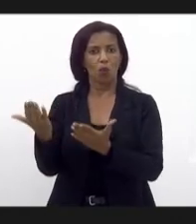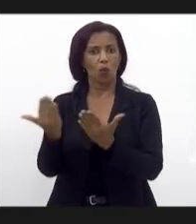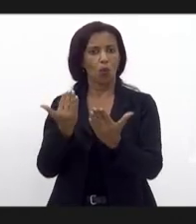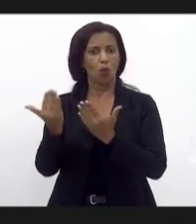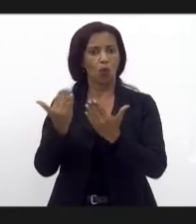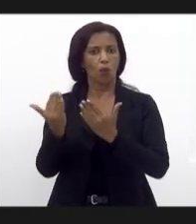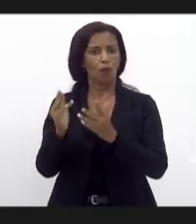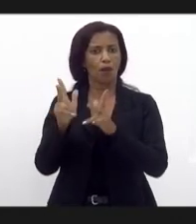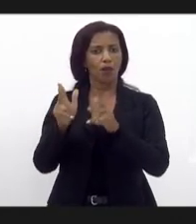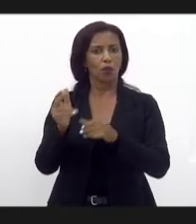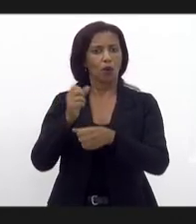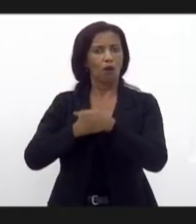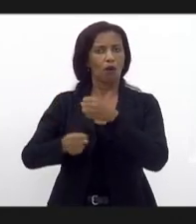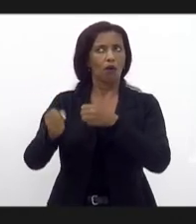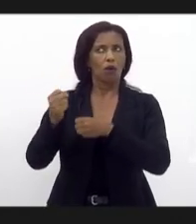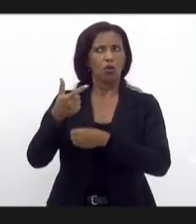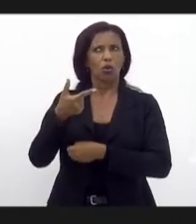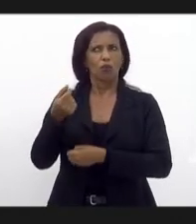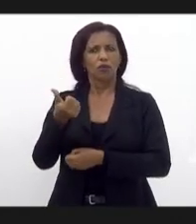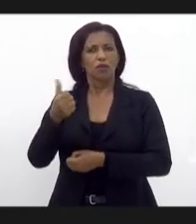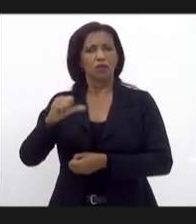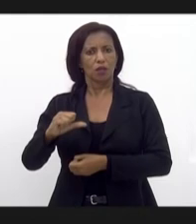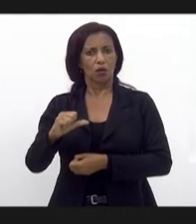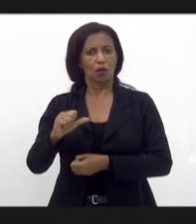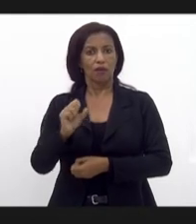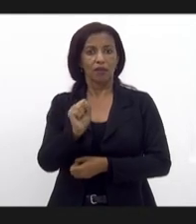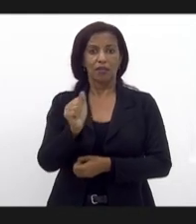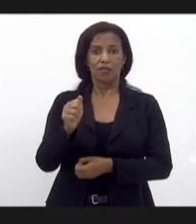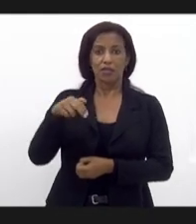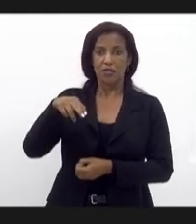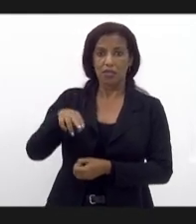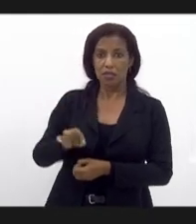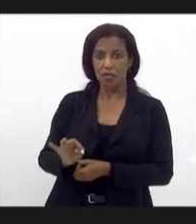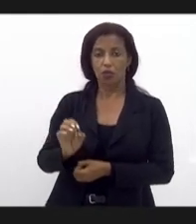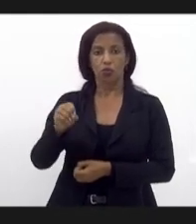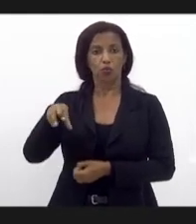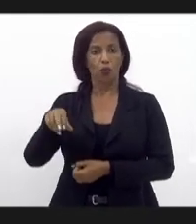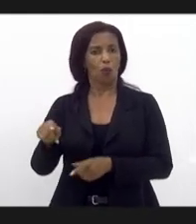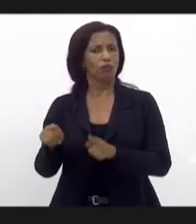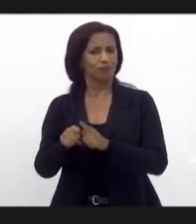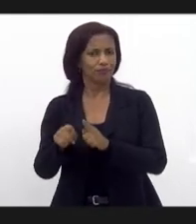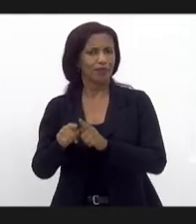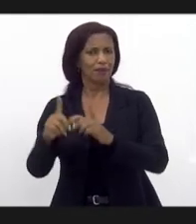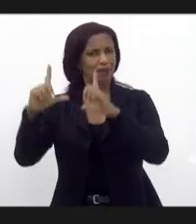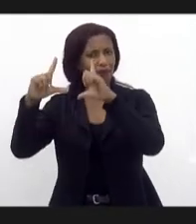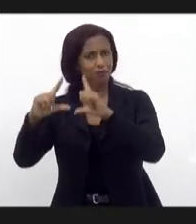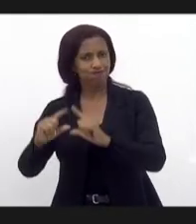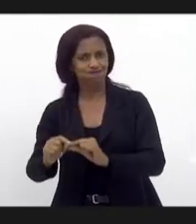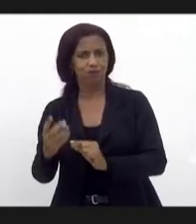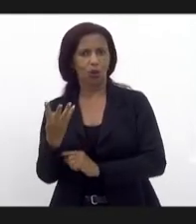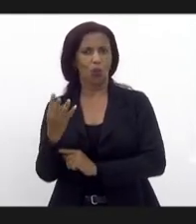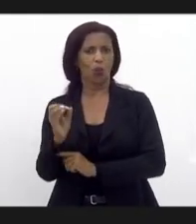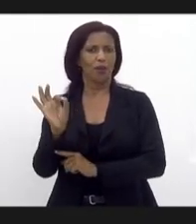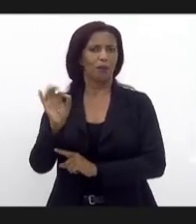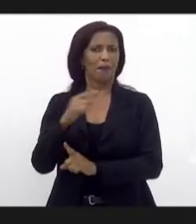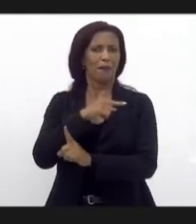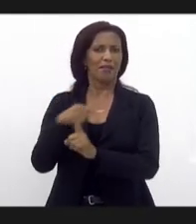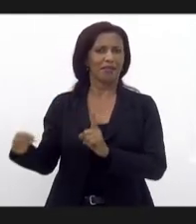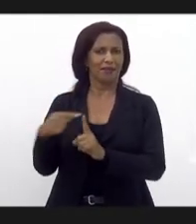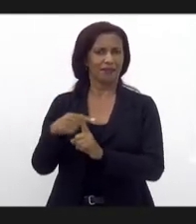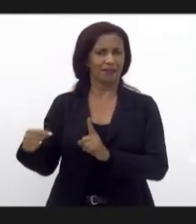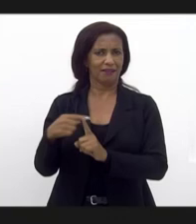ao período igual em 19. No Santos Dumont também é uma queda, obviamente, é uma queda global, mas esse número é de 40%, é